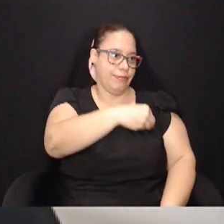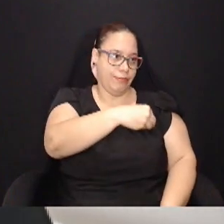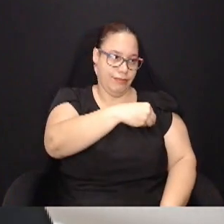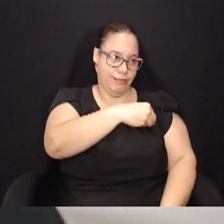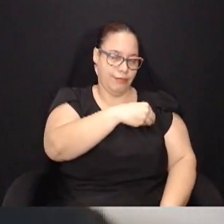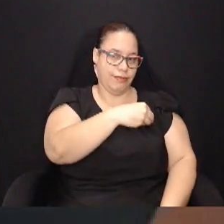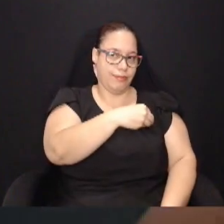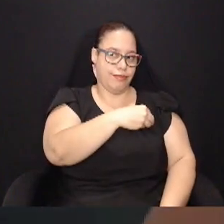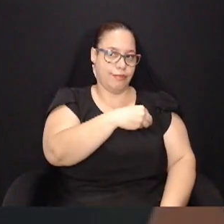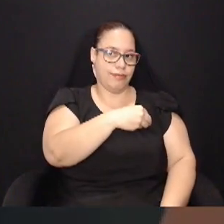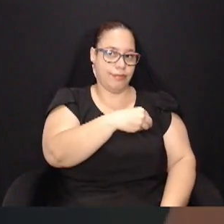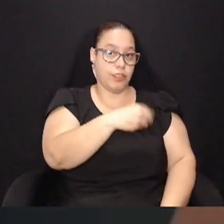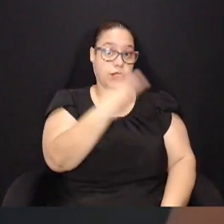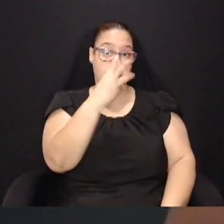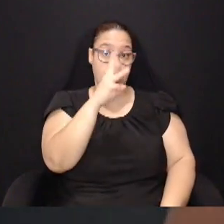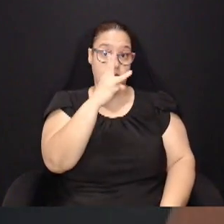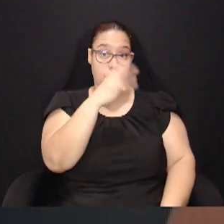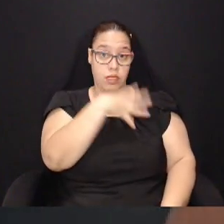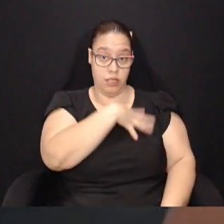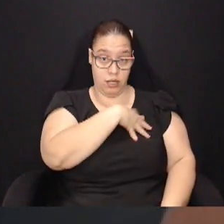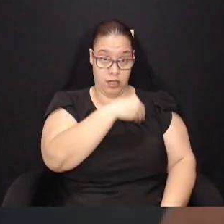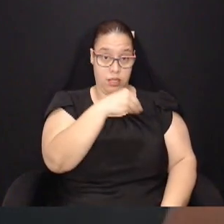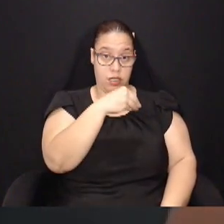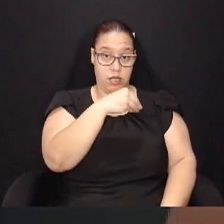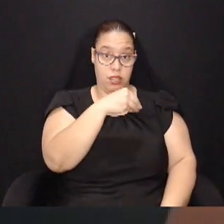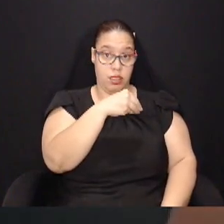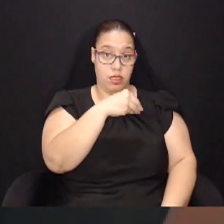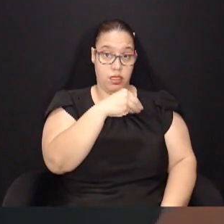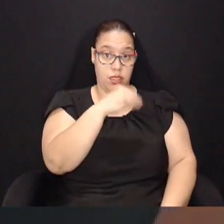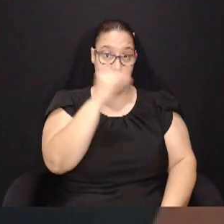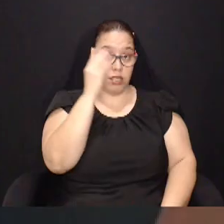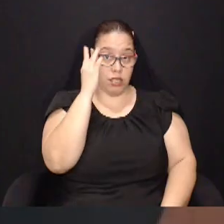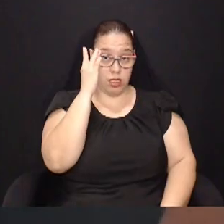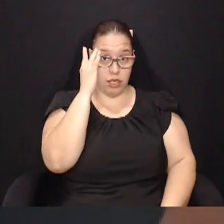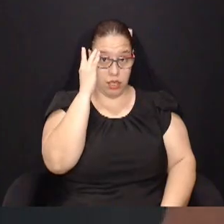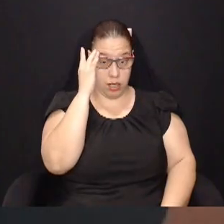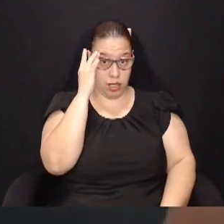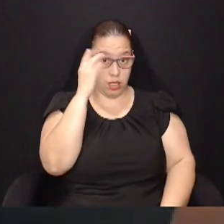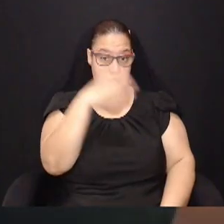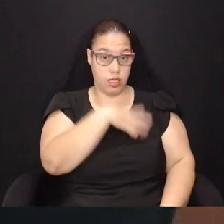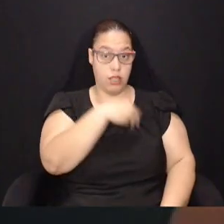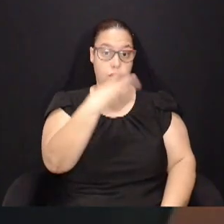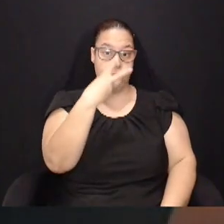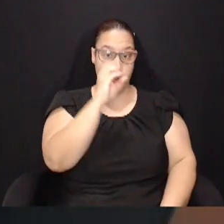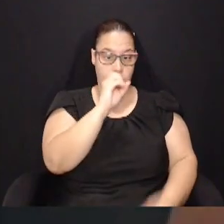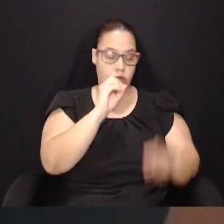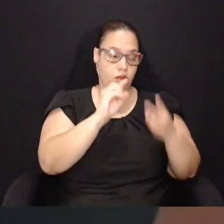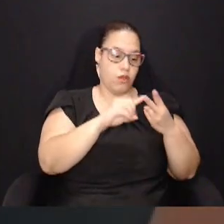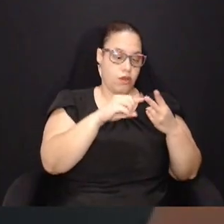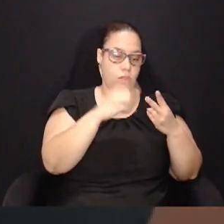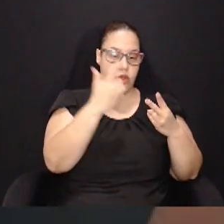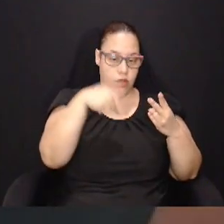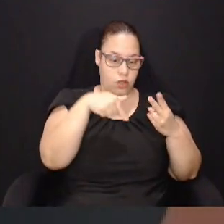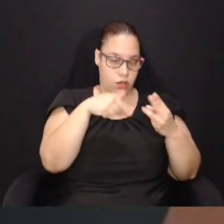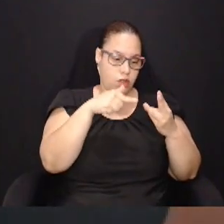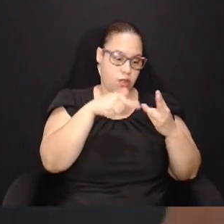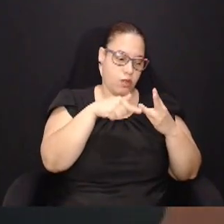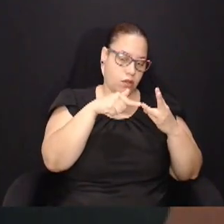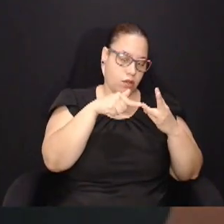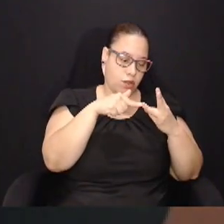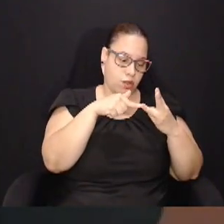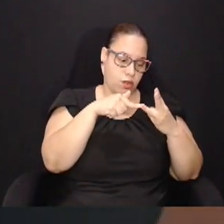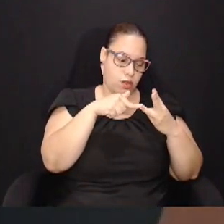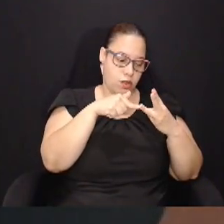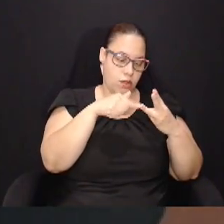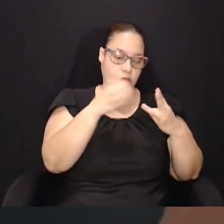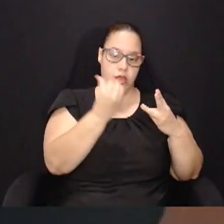Eu tenho 3 filhos, né? Eu tenho um filho de 30 anos, outro de 17 e outro de 6